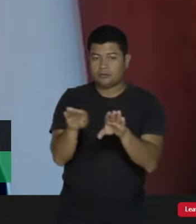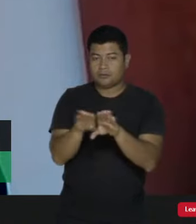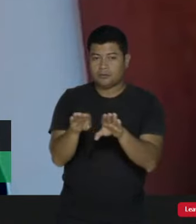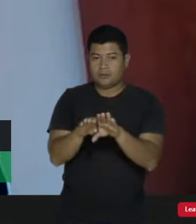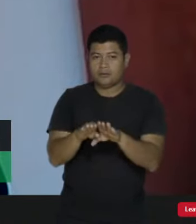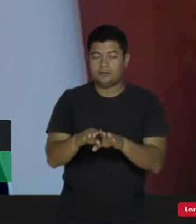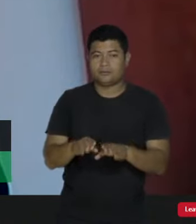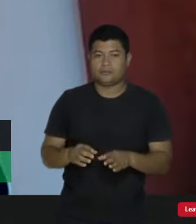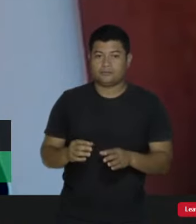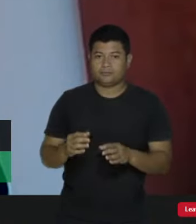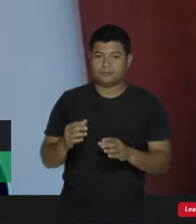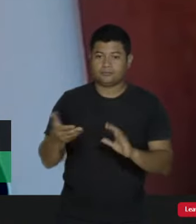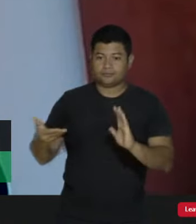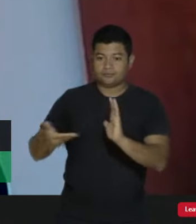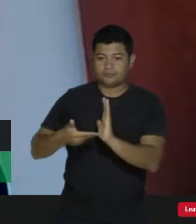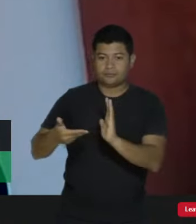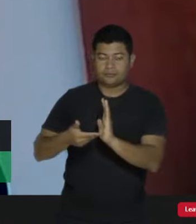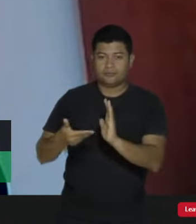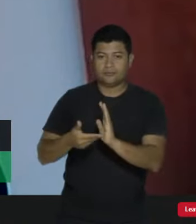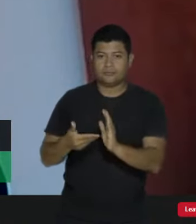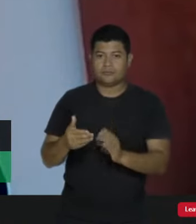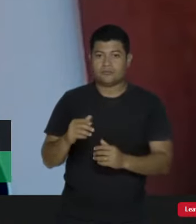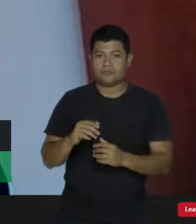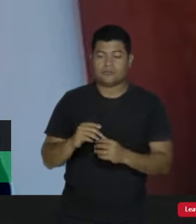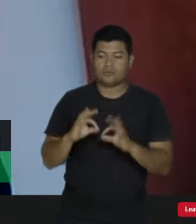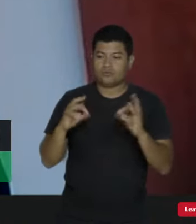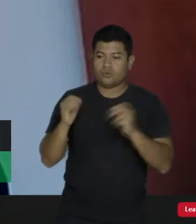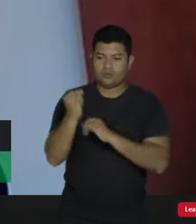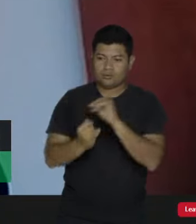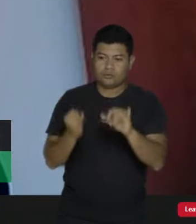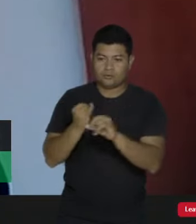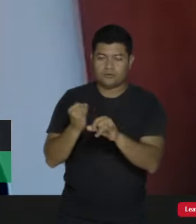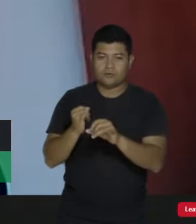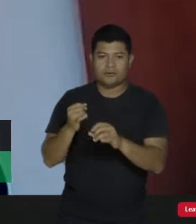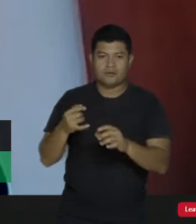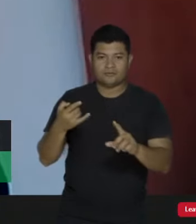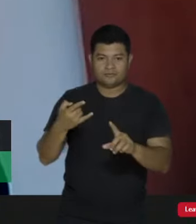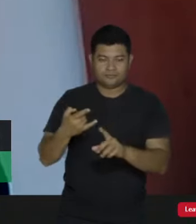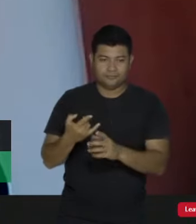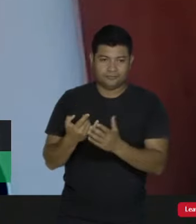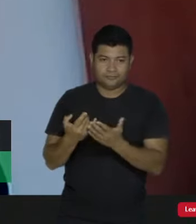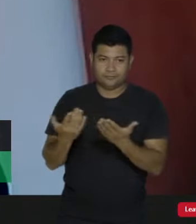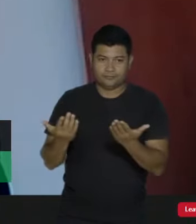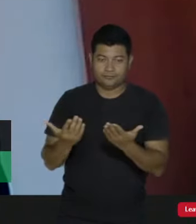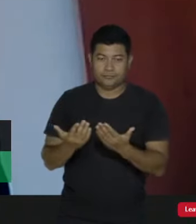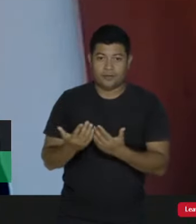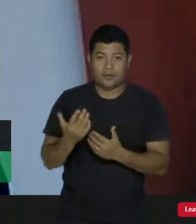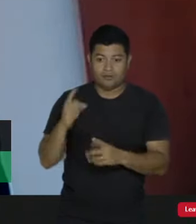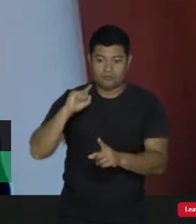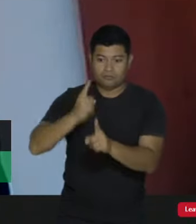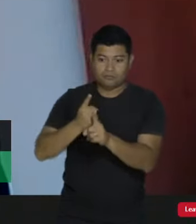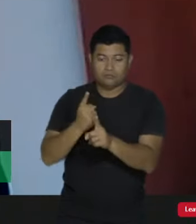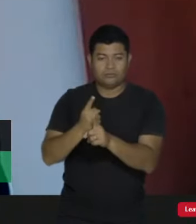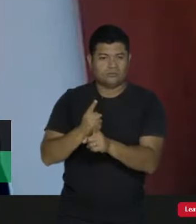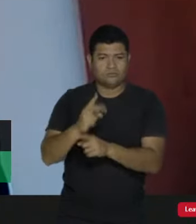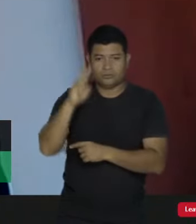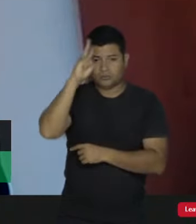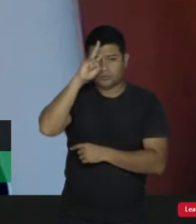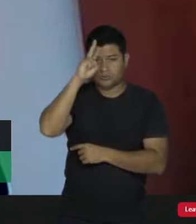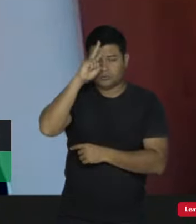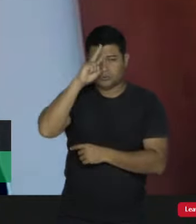Catarina-Itália, todos por via remota. Então foi um encontro histórico, um encontro para abrir